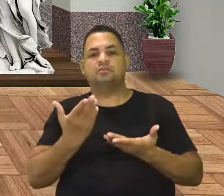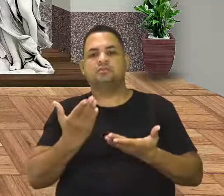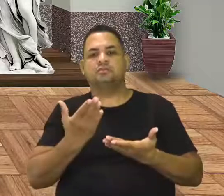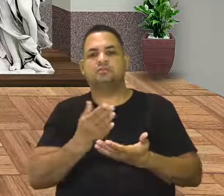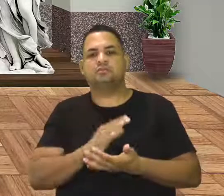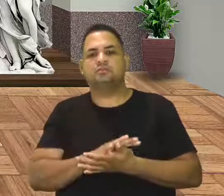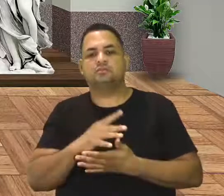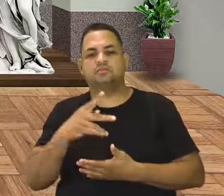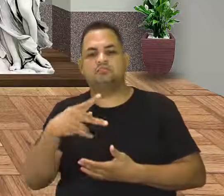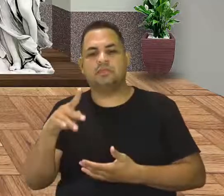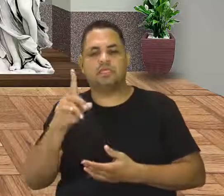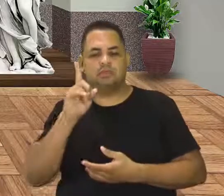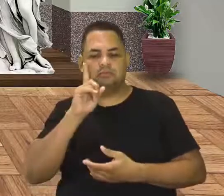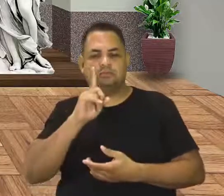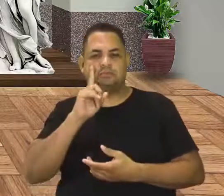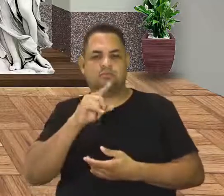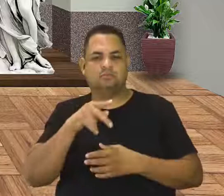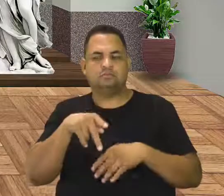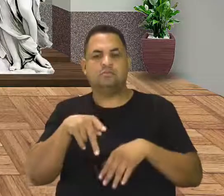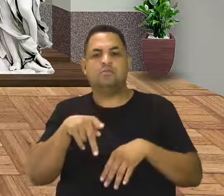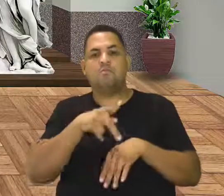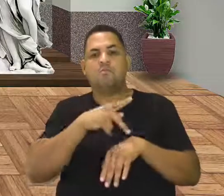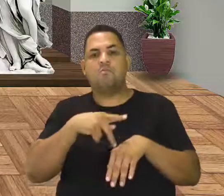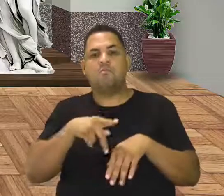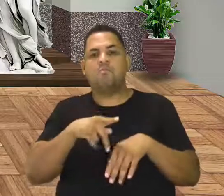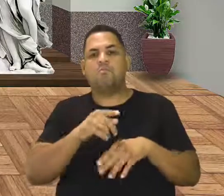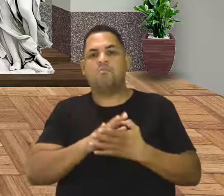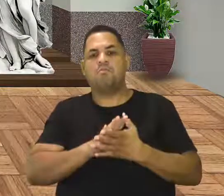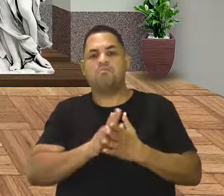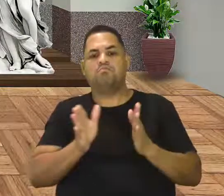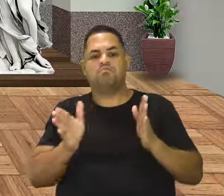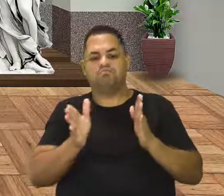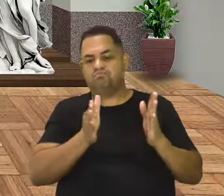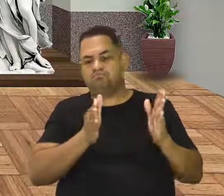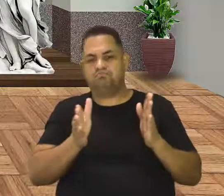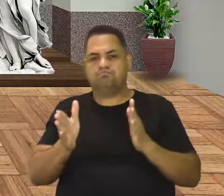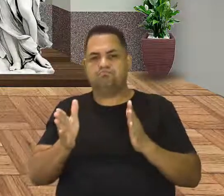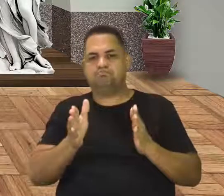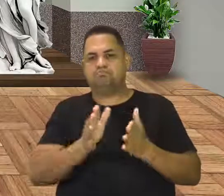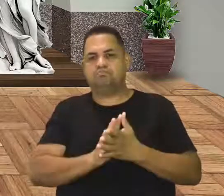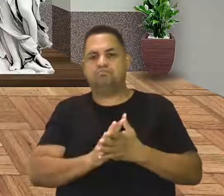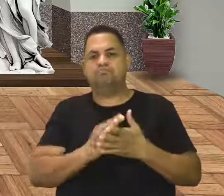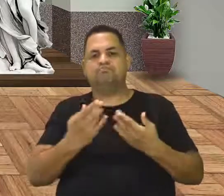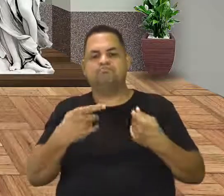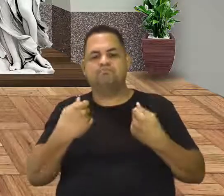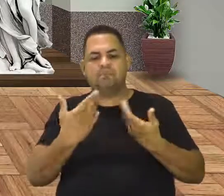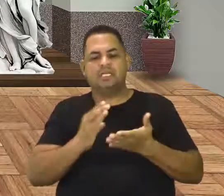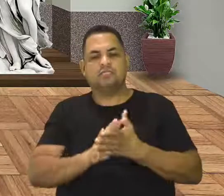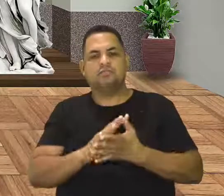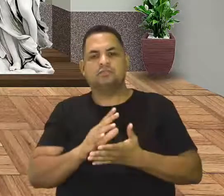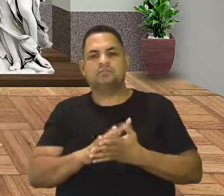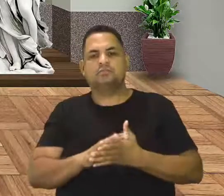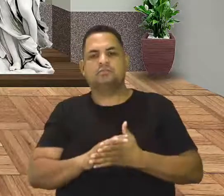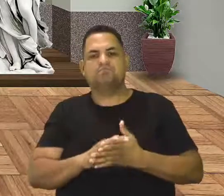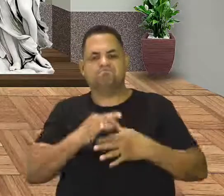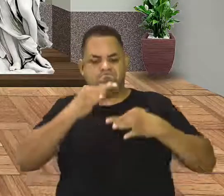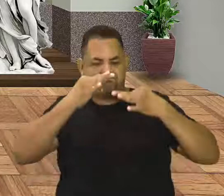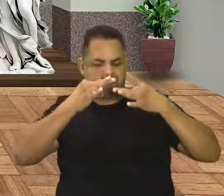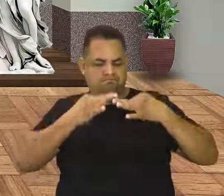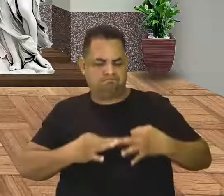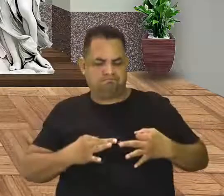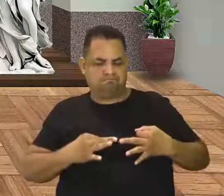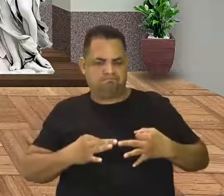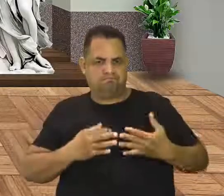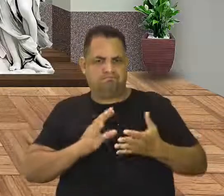que para os americanos o prazo é honra se eu dou um